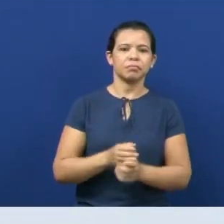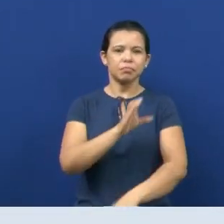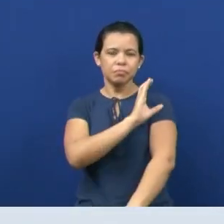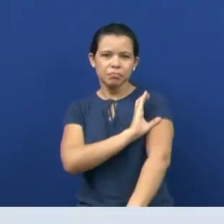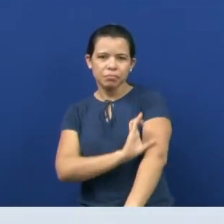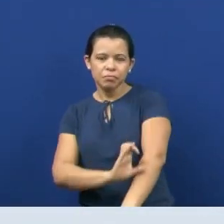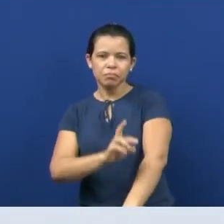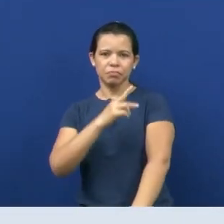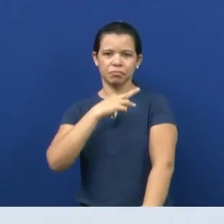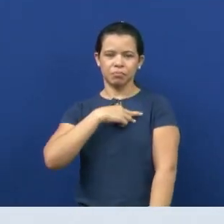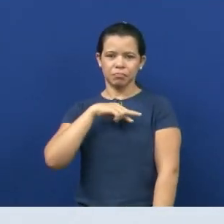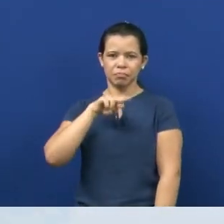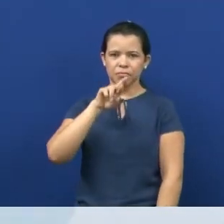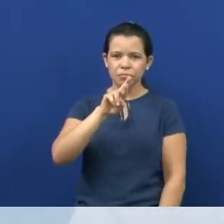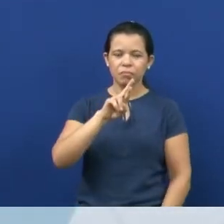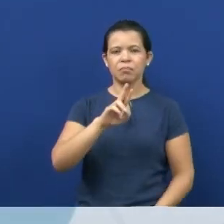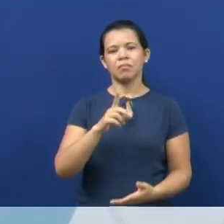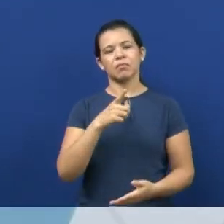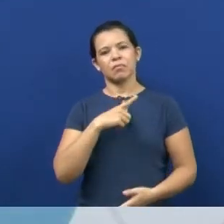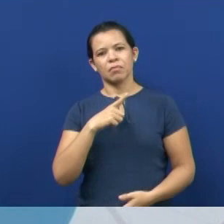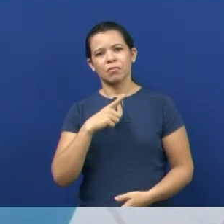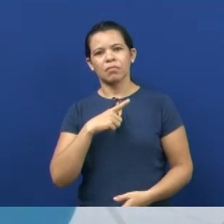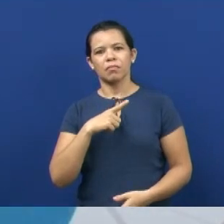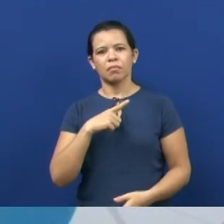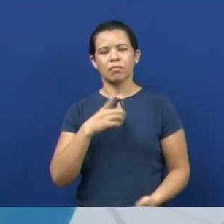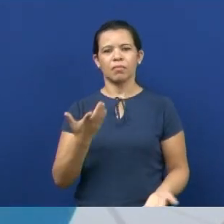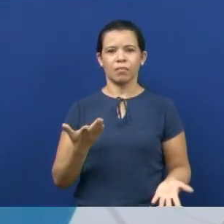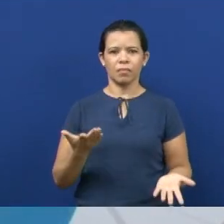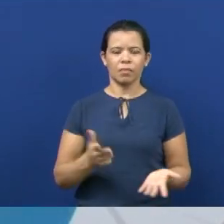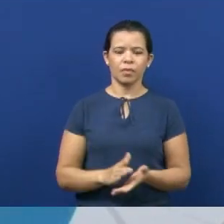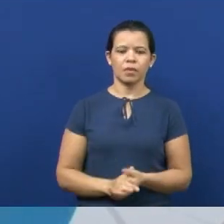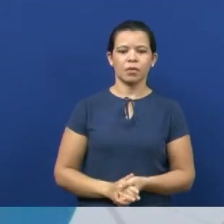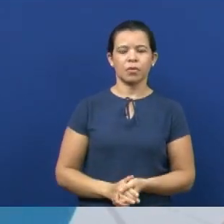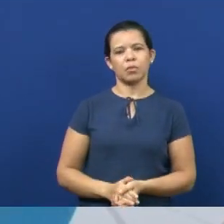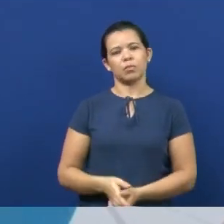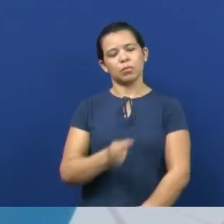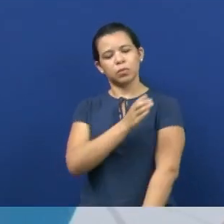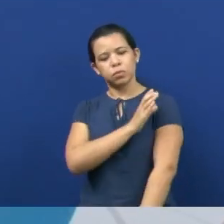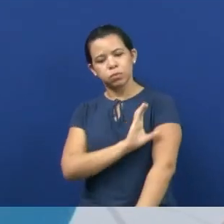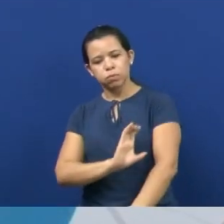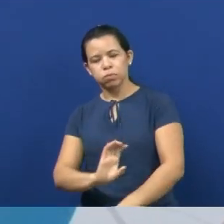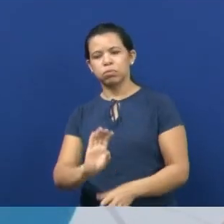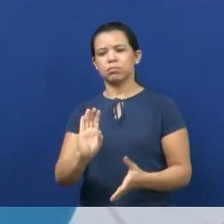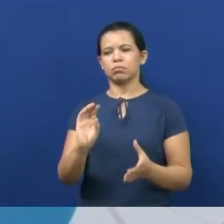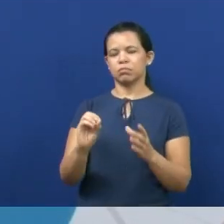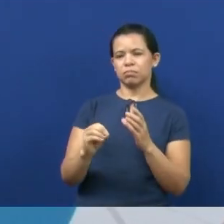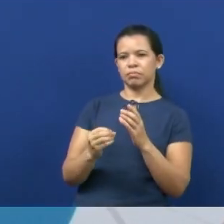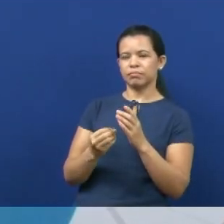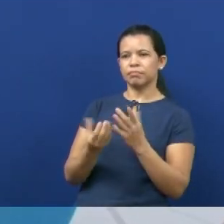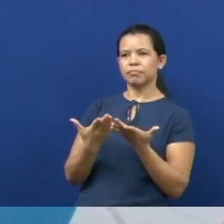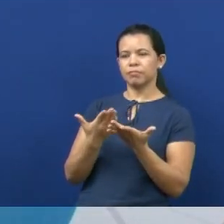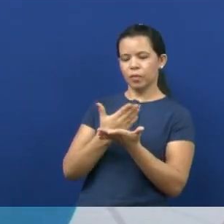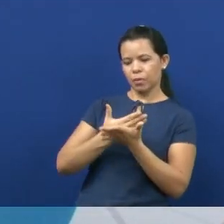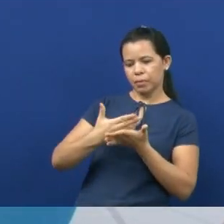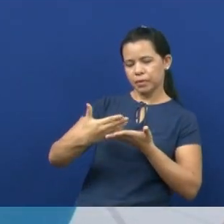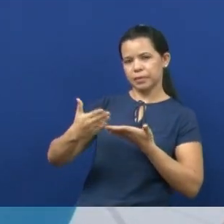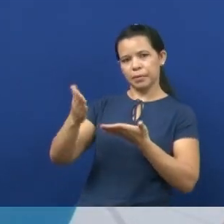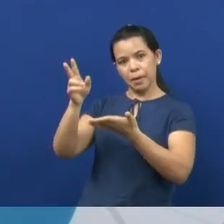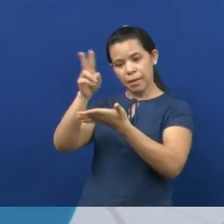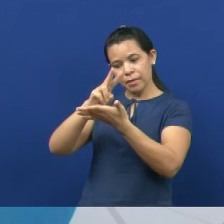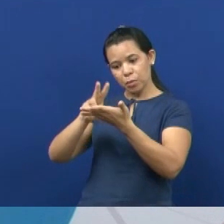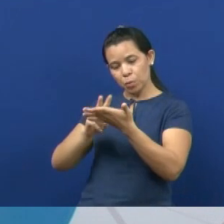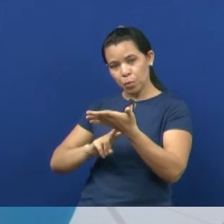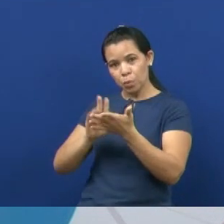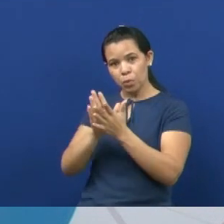são tradições feitas a partir de leituras de livros, como a Bíblia. A Bíblia, ela é